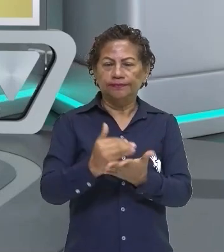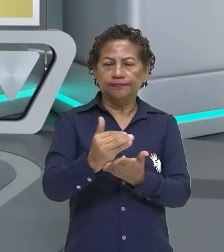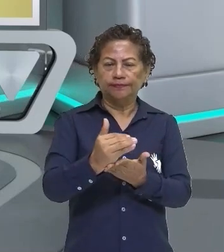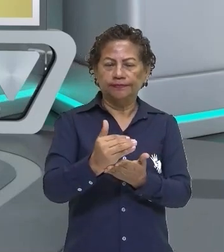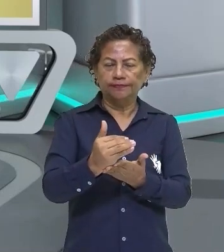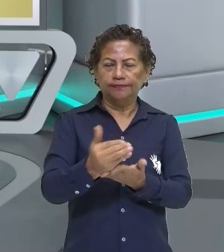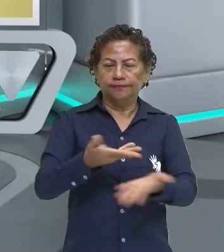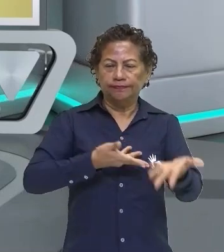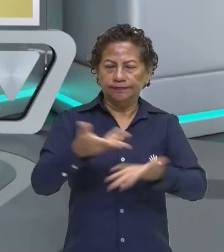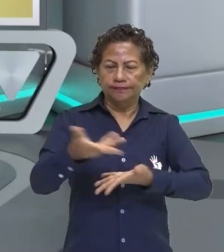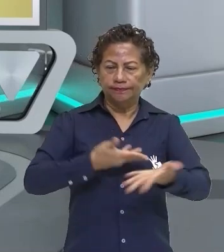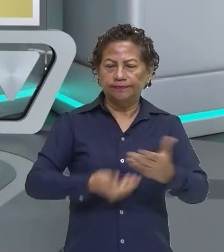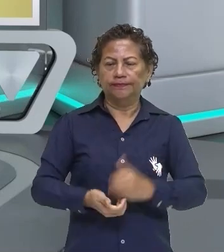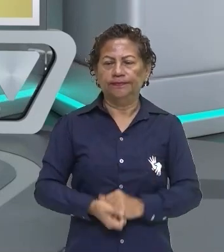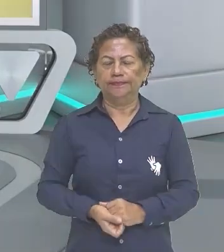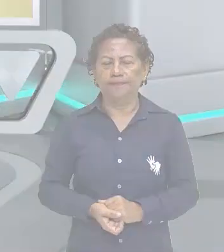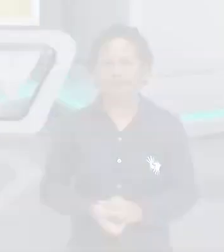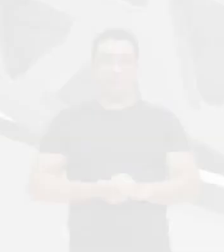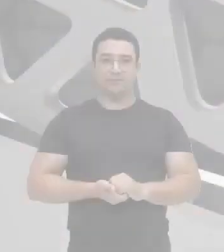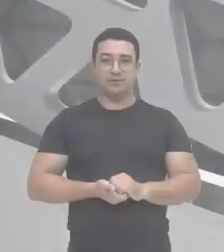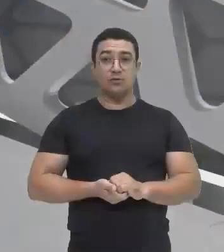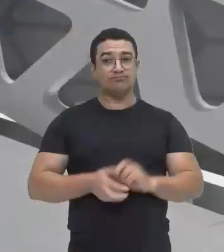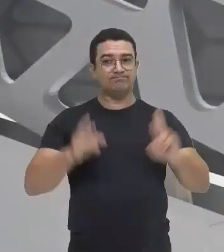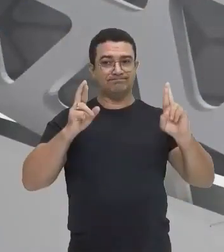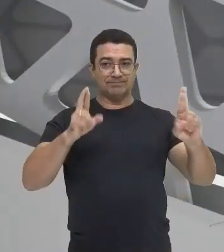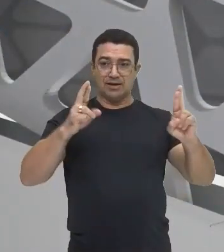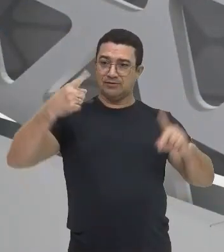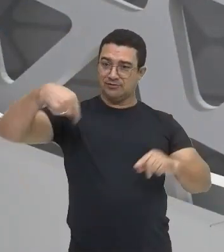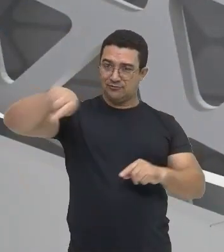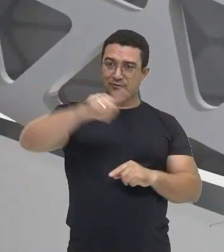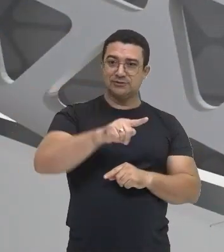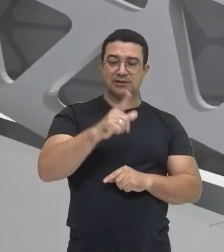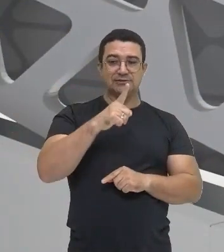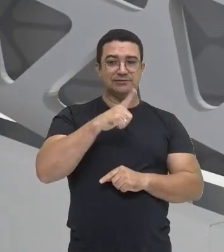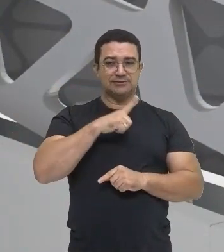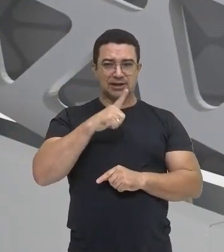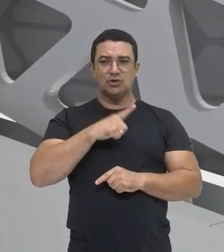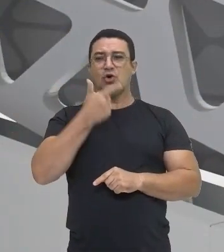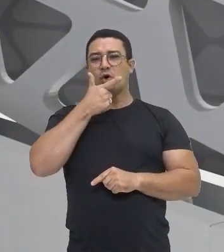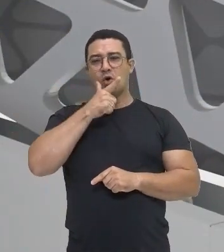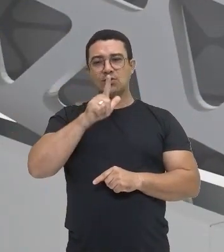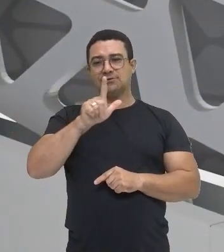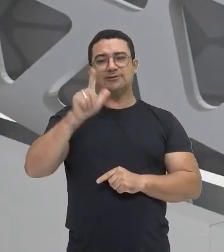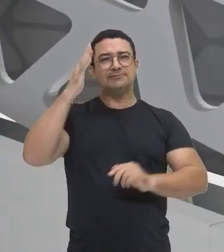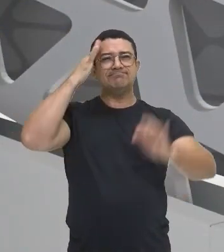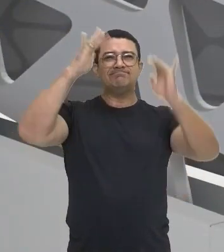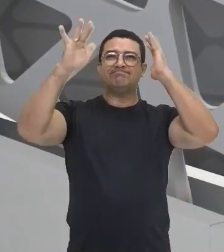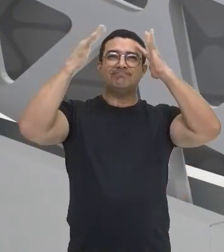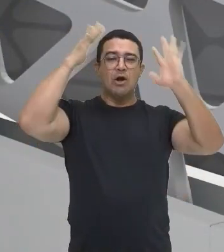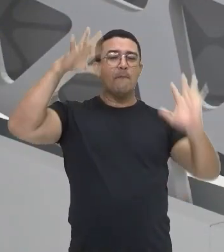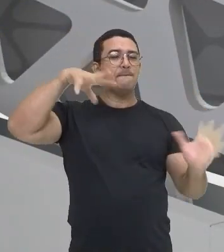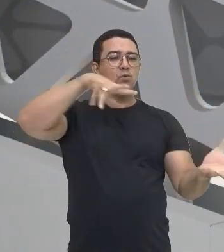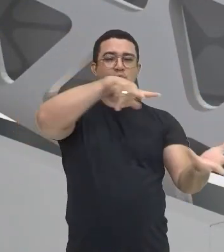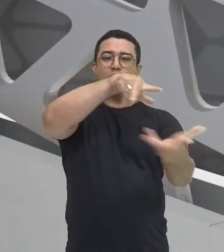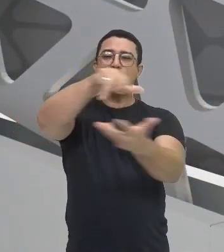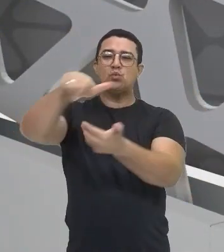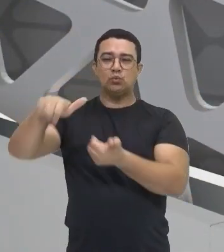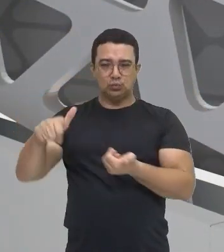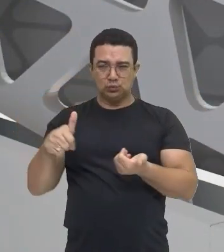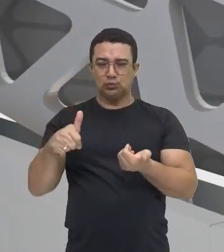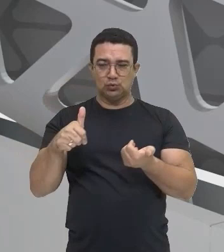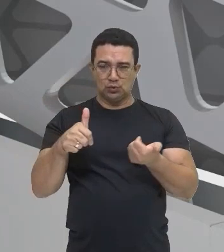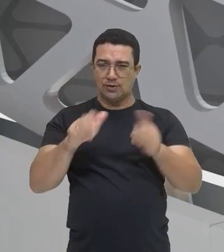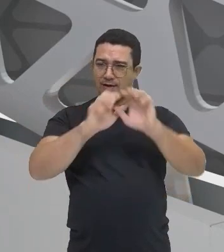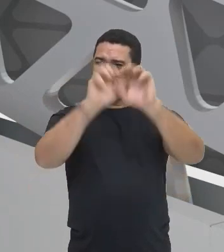nossas interatividades. E eu espero que vocês realmente tenham conseguido viajar pelo mundo das artes com que